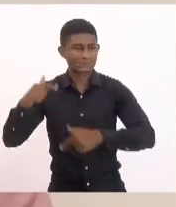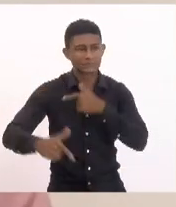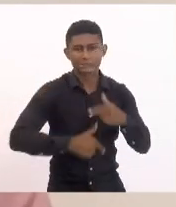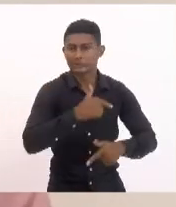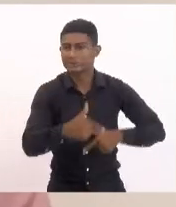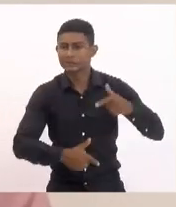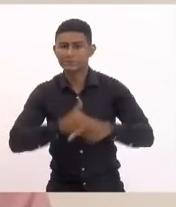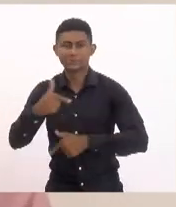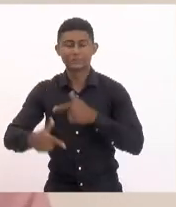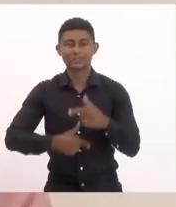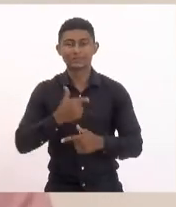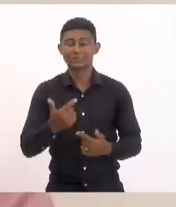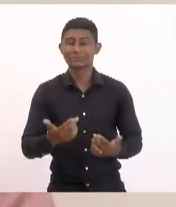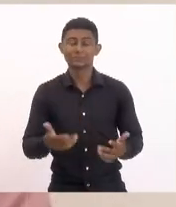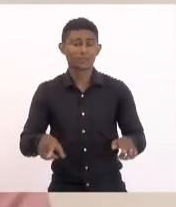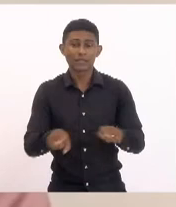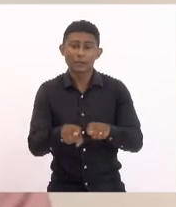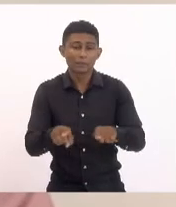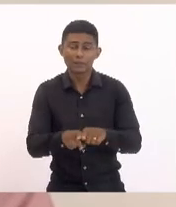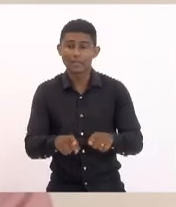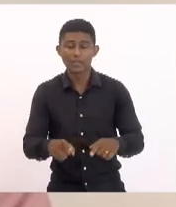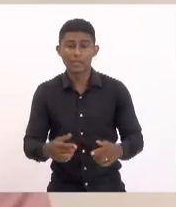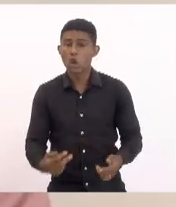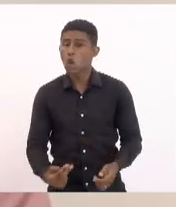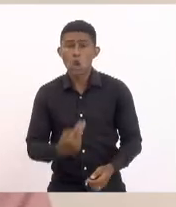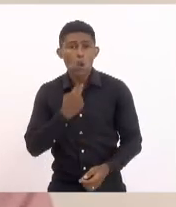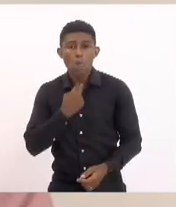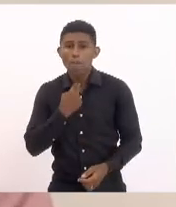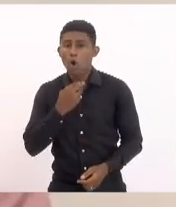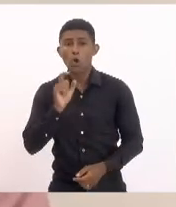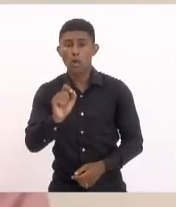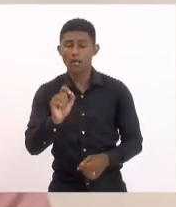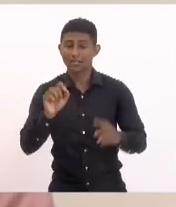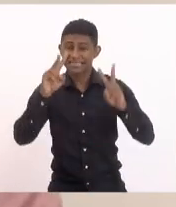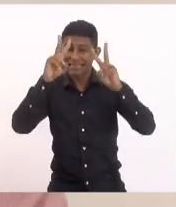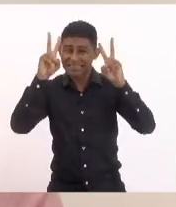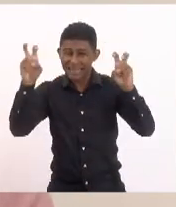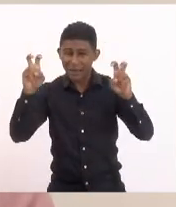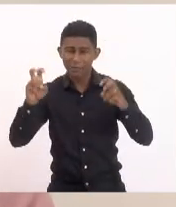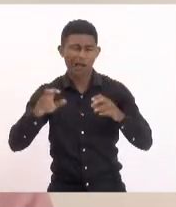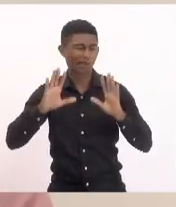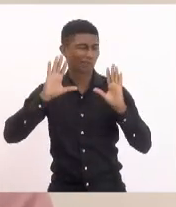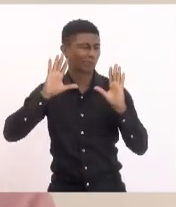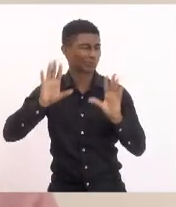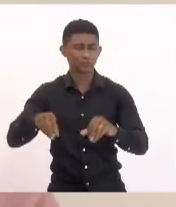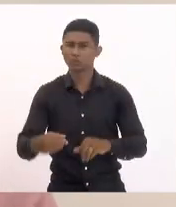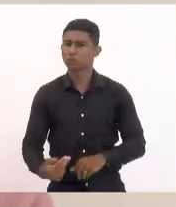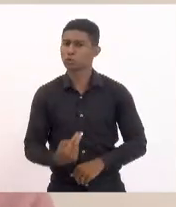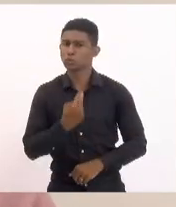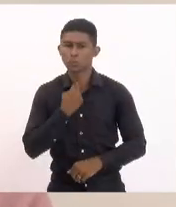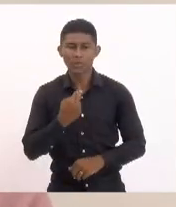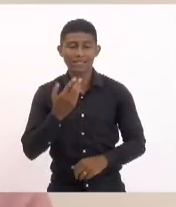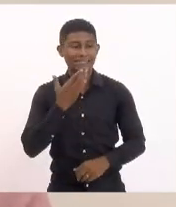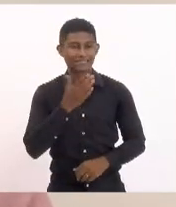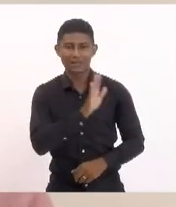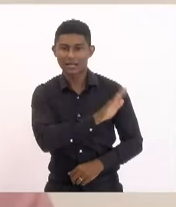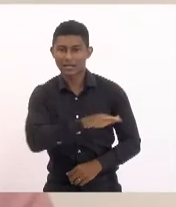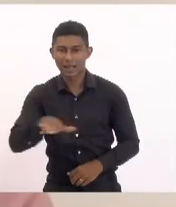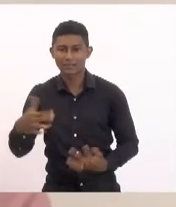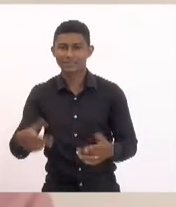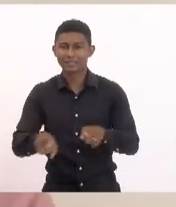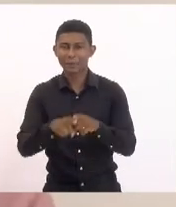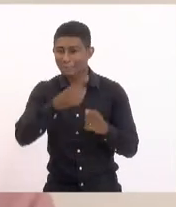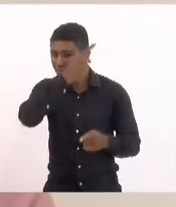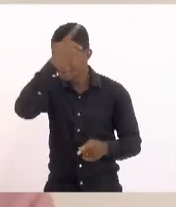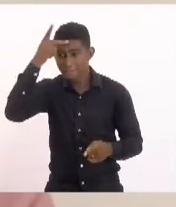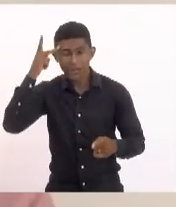forma alguma, deputada Mônica, morrer esse tema que é o de crianças e pessoas desaparecidas no